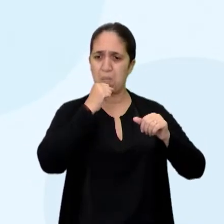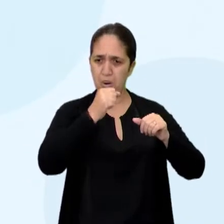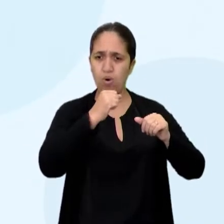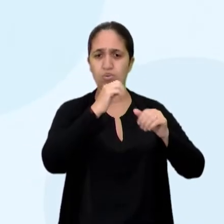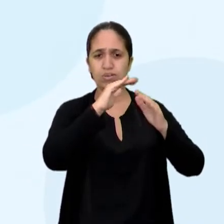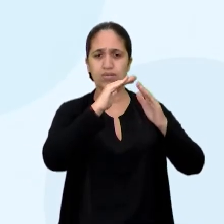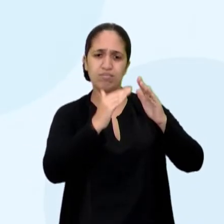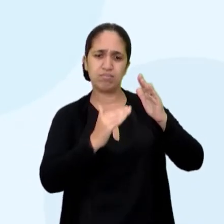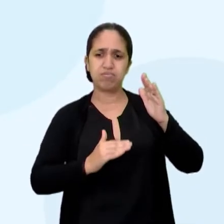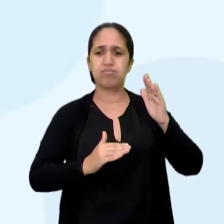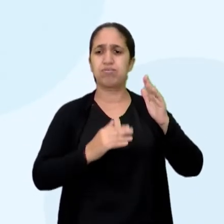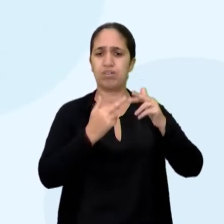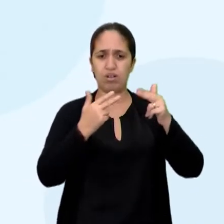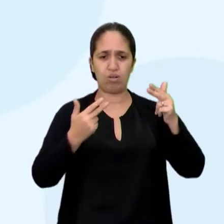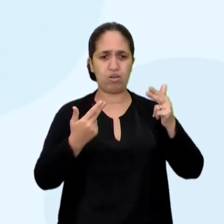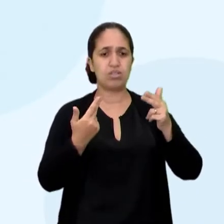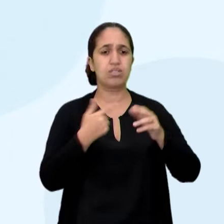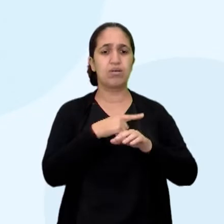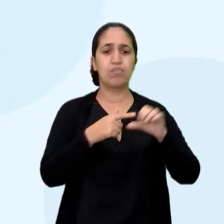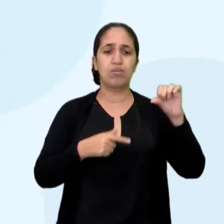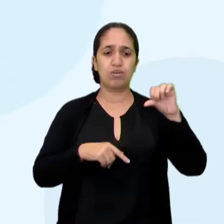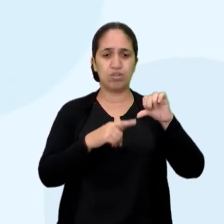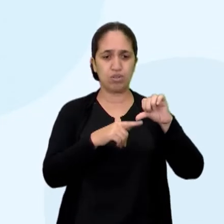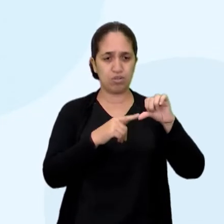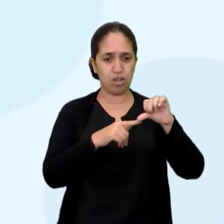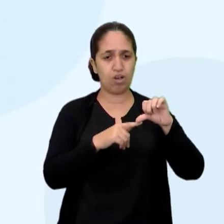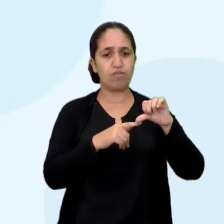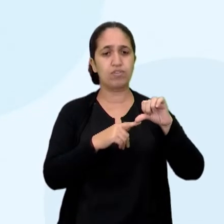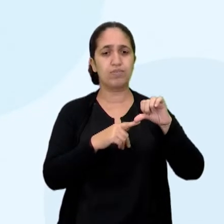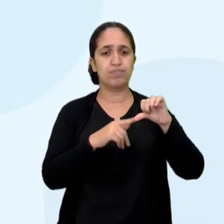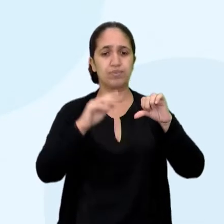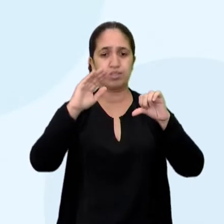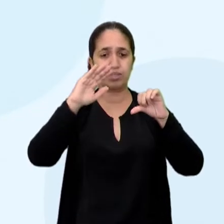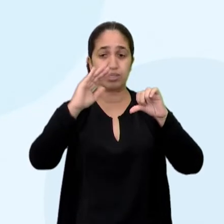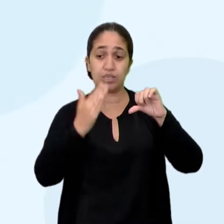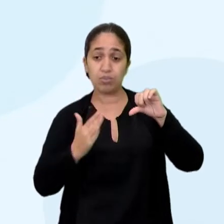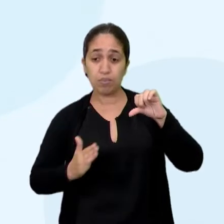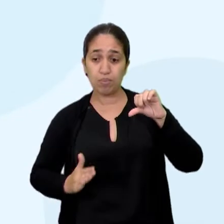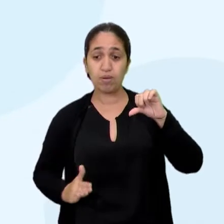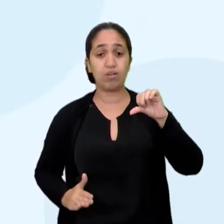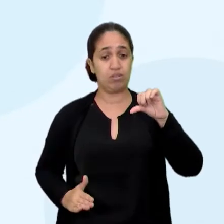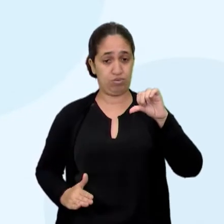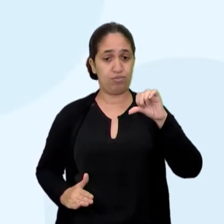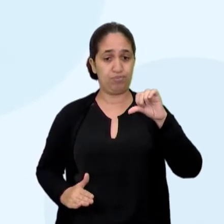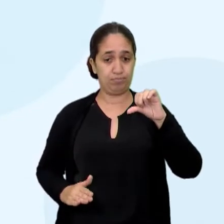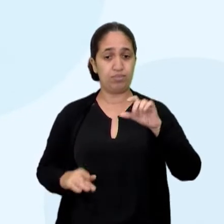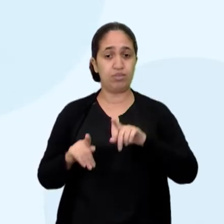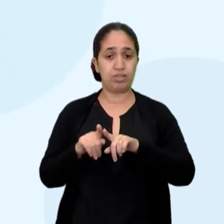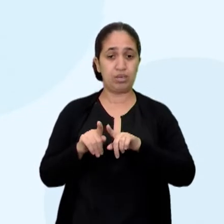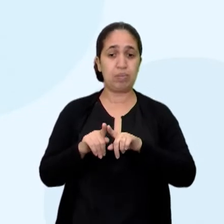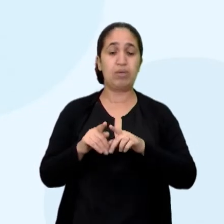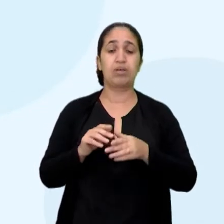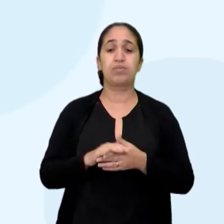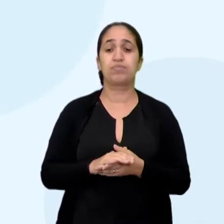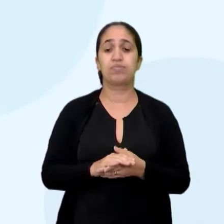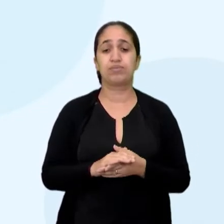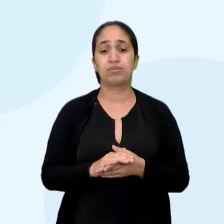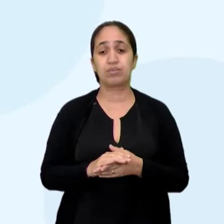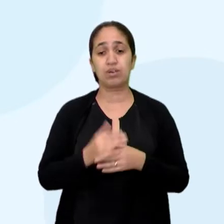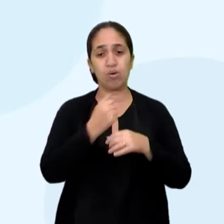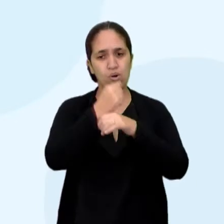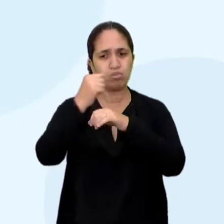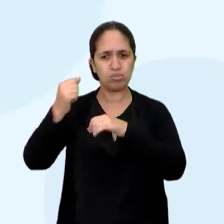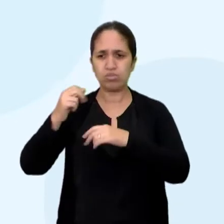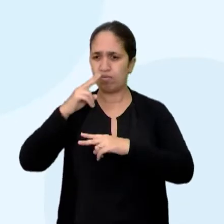alguns danos. Na 9, que é desastroso, desmoronamento de alguns edifícios, há danos consideráveis em